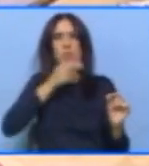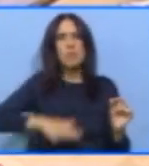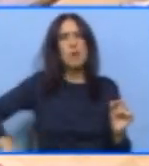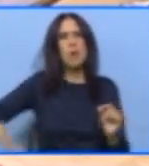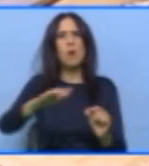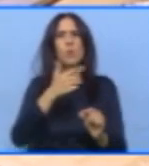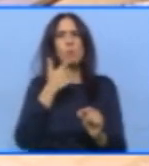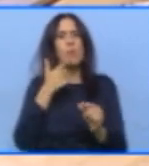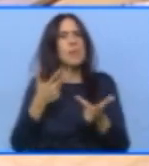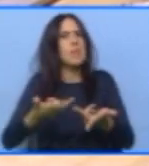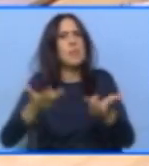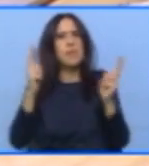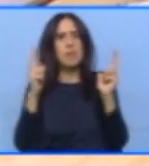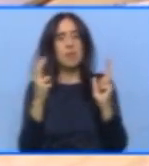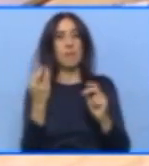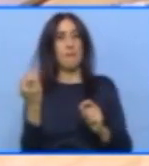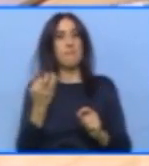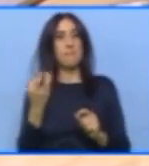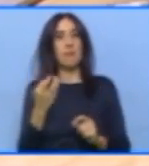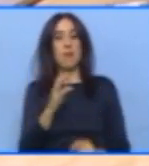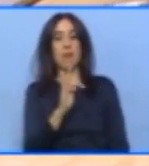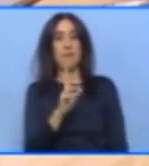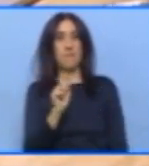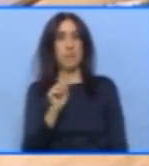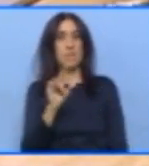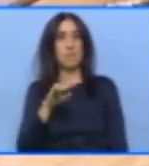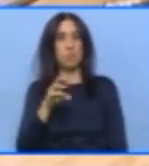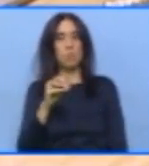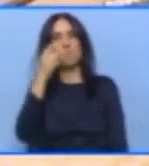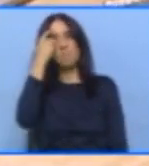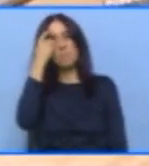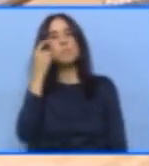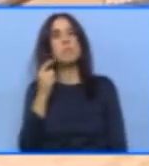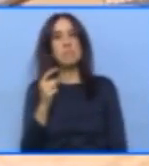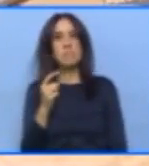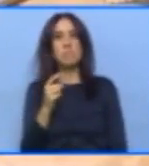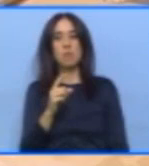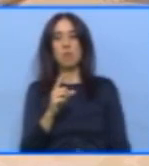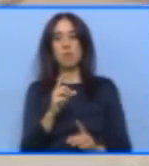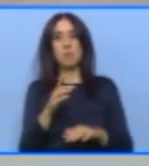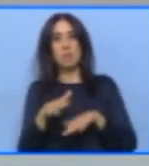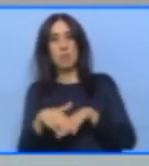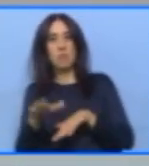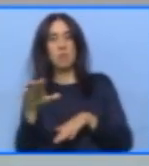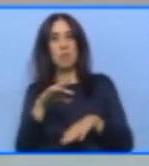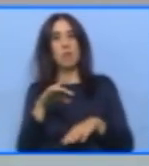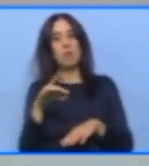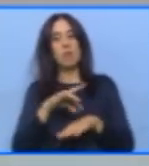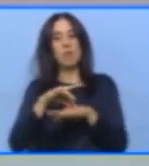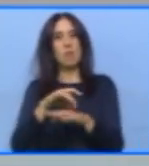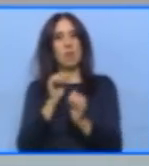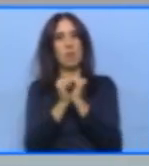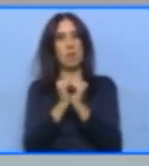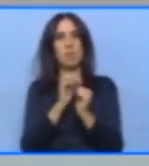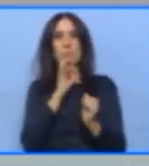livre. Depois, ainda por cima, a Fralima achava que devíamos, para cada deslocação nossa, incluindo do Bispo, ter uma guia de marcha. De vez em